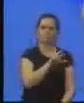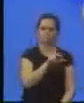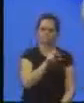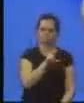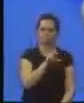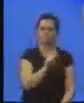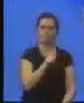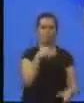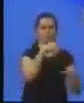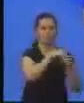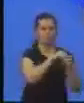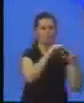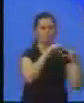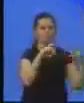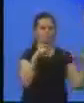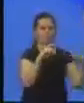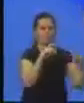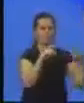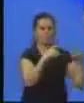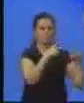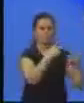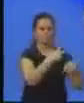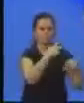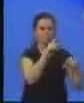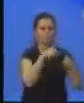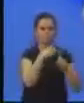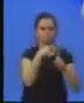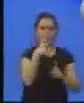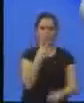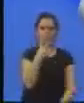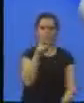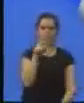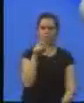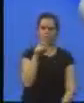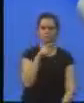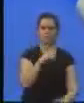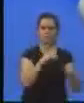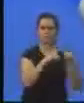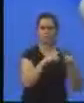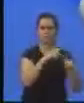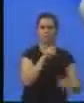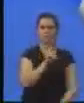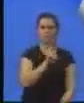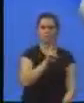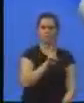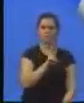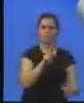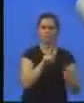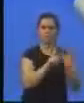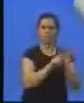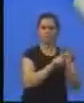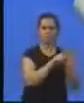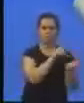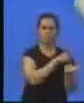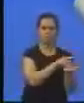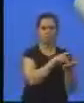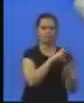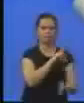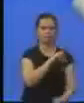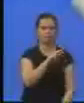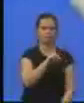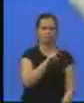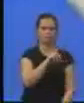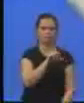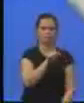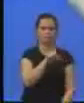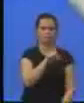dentro, o x² mais 2x, e multiplico por 1 sobre u, que é o próprio. Então, derivada de